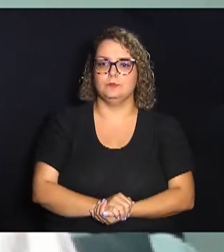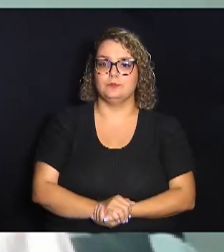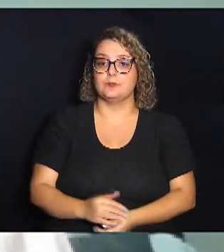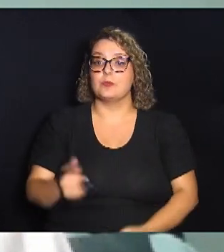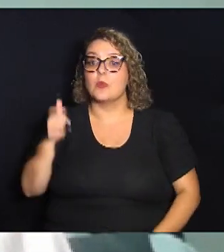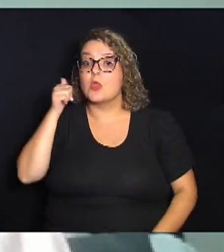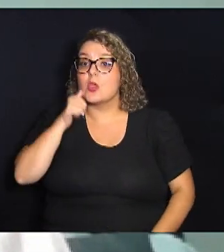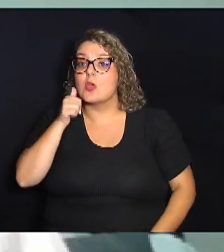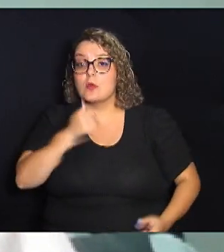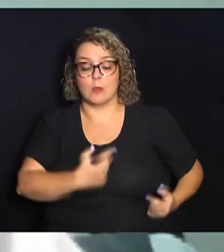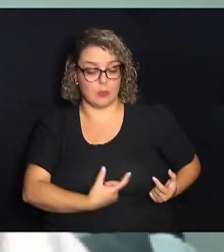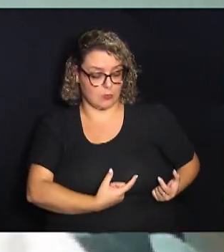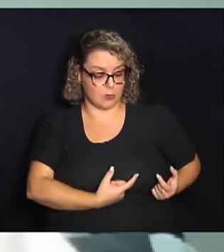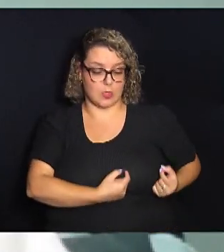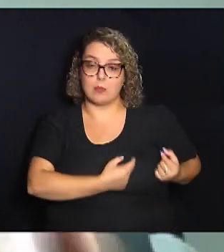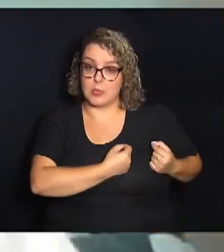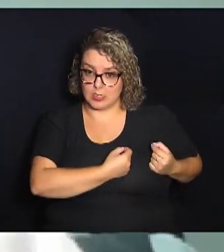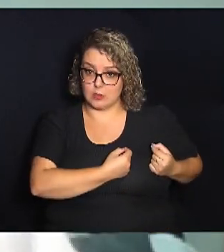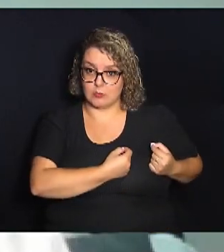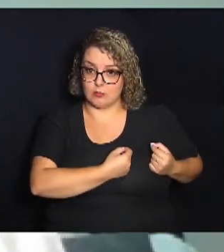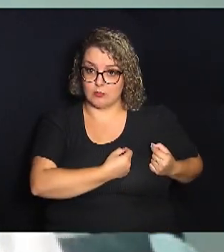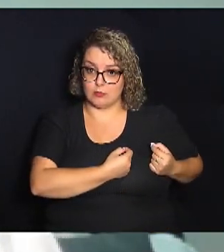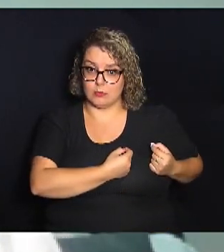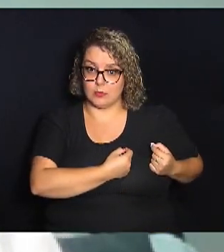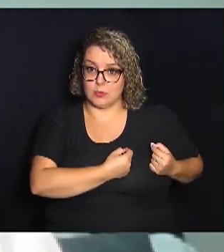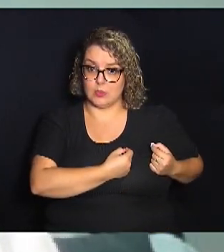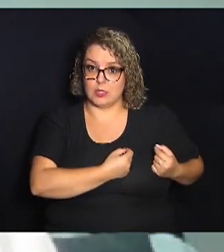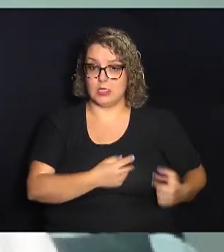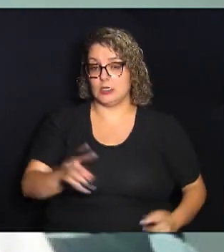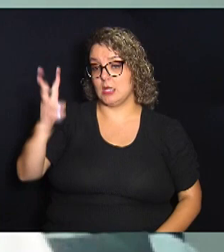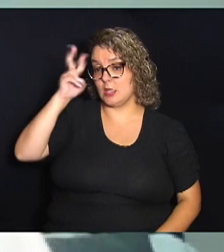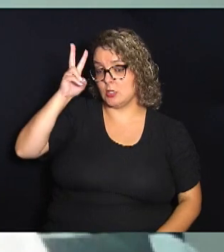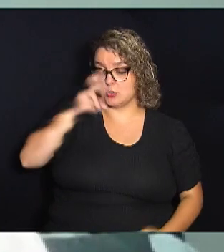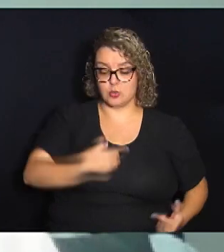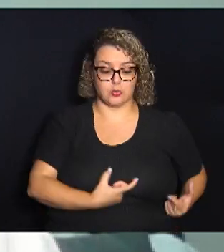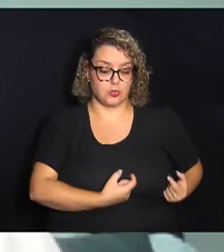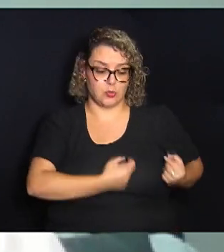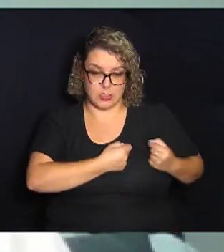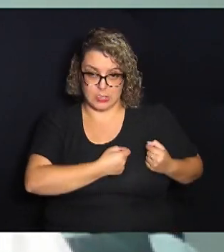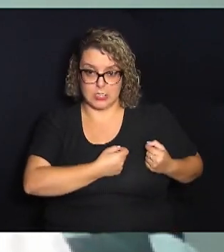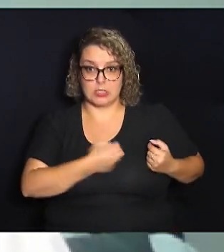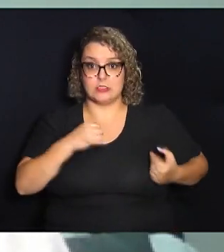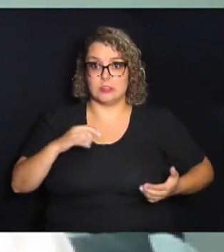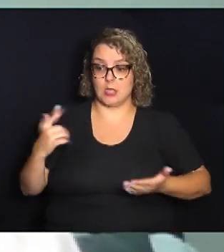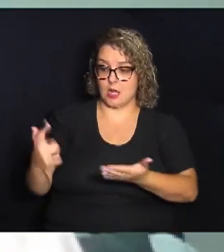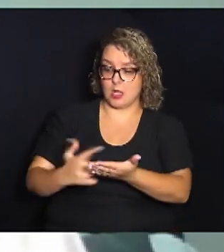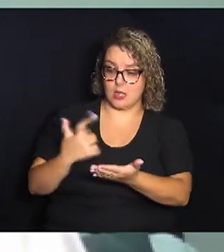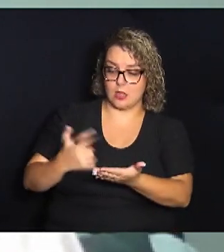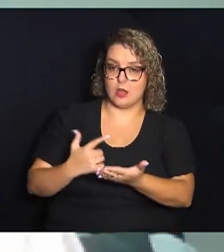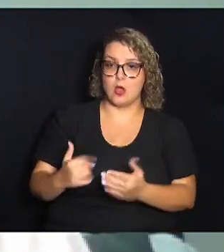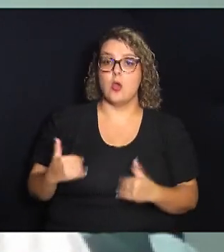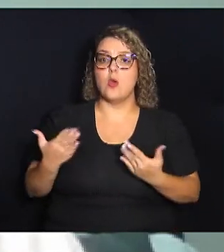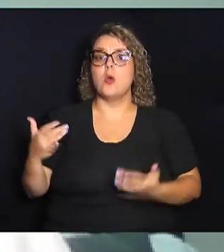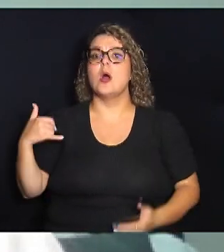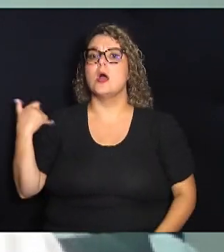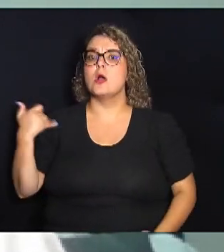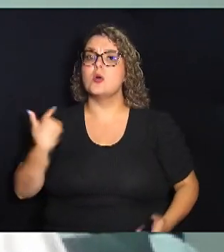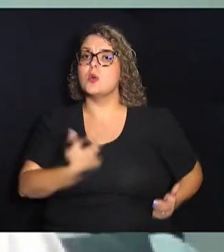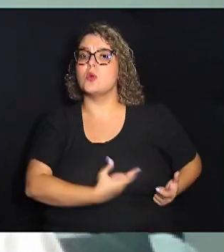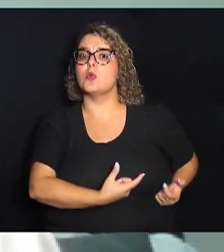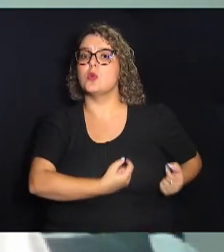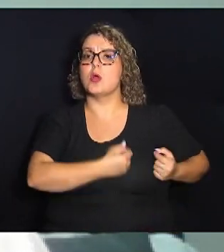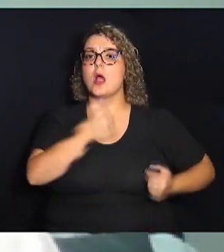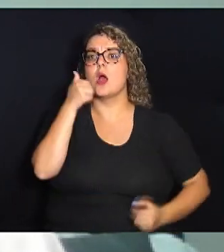tem câncer de mama, na história do câncer de mama, se a gente pegar a literatura, qual a idade que dá mais câncer de mama